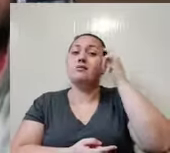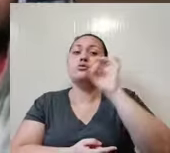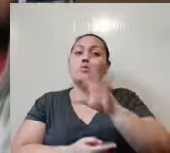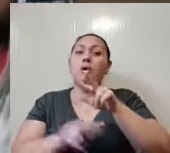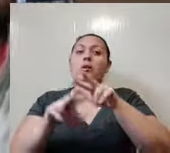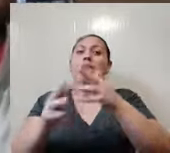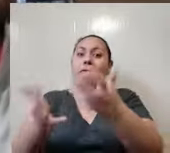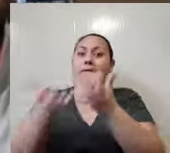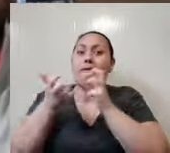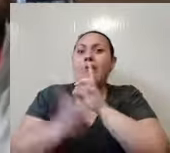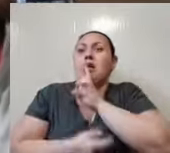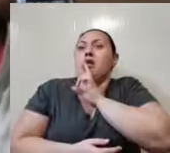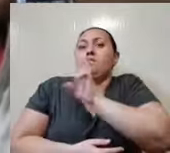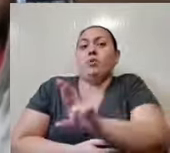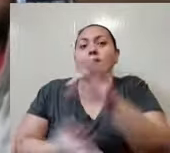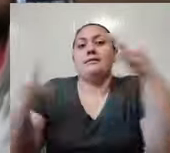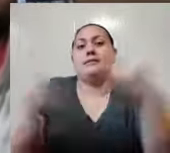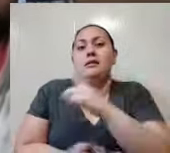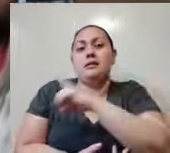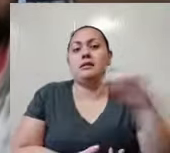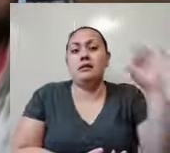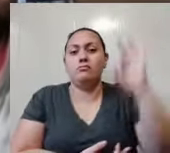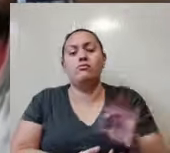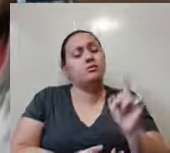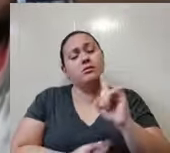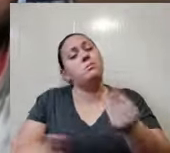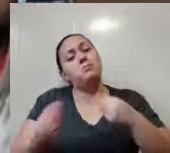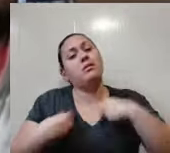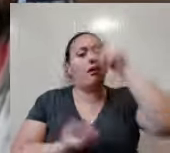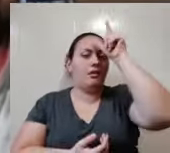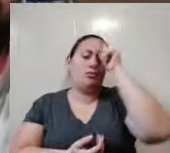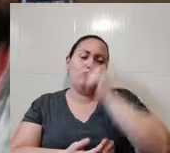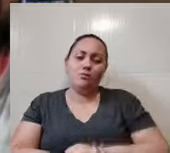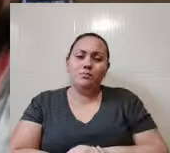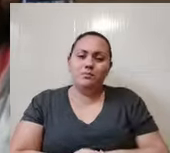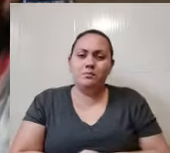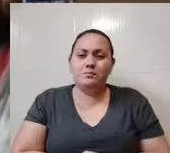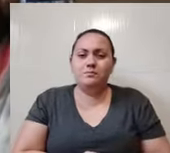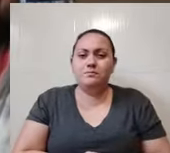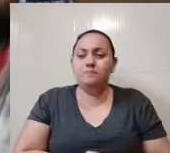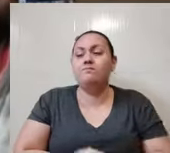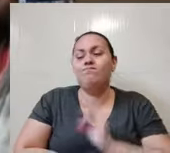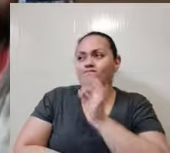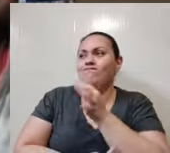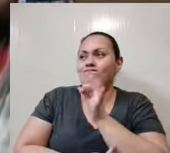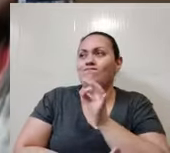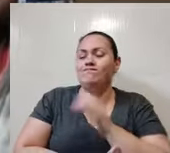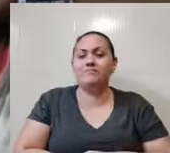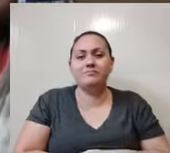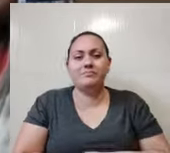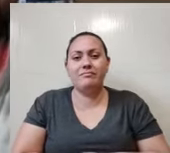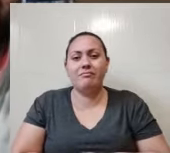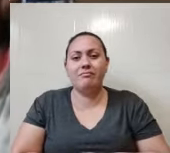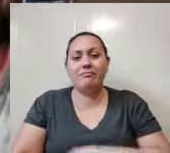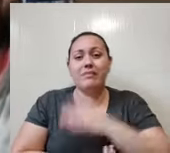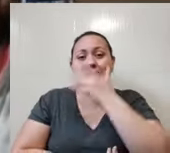foram feitas ou pensadas para serem alcançadas. Né? Eu acho que isso já traz um alívio assim, pra